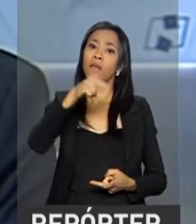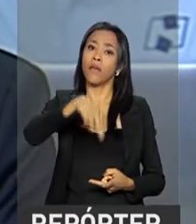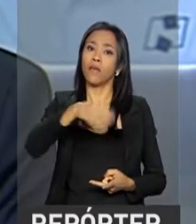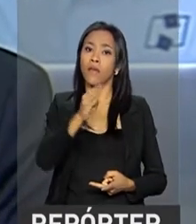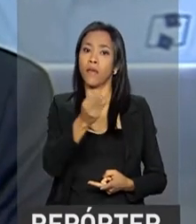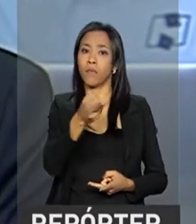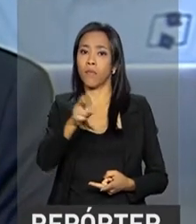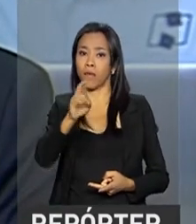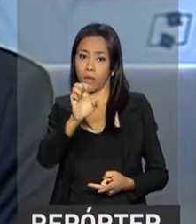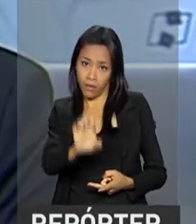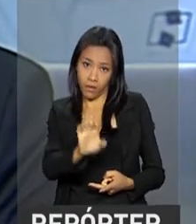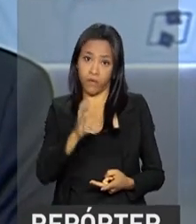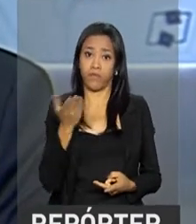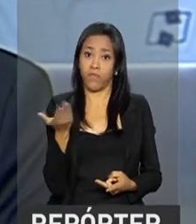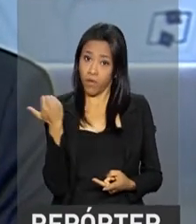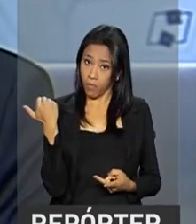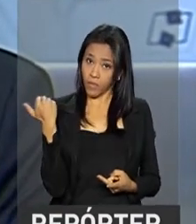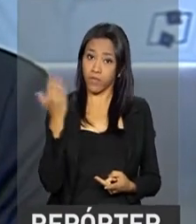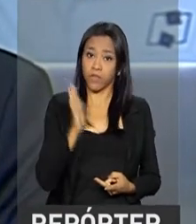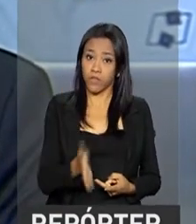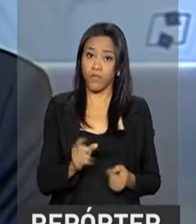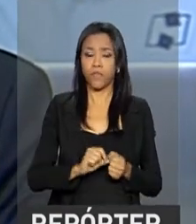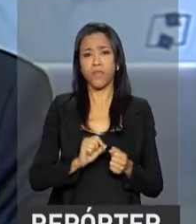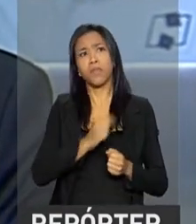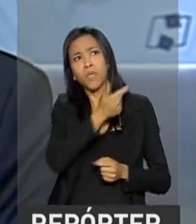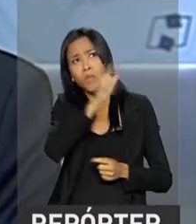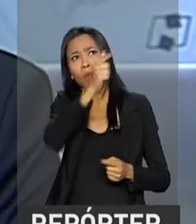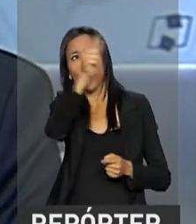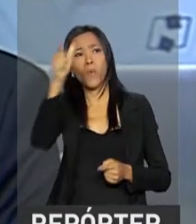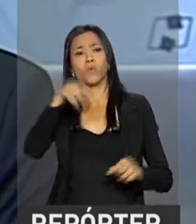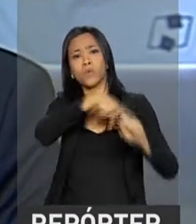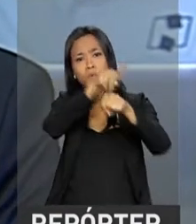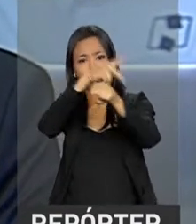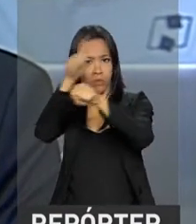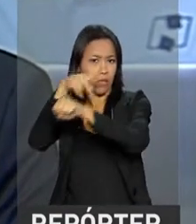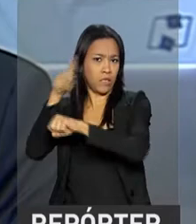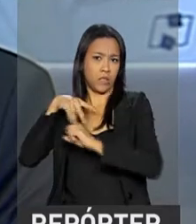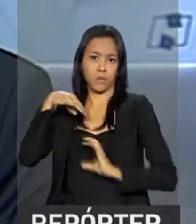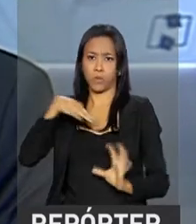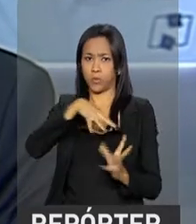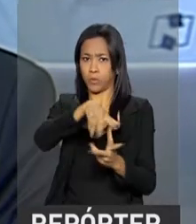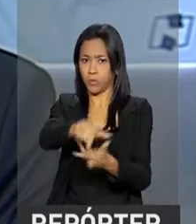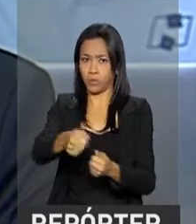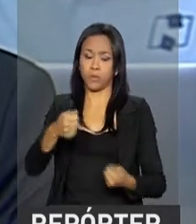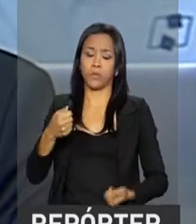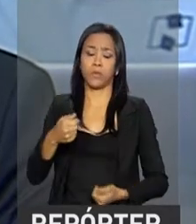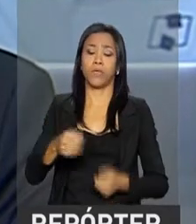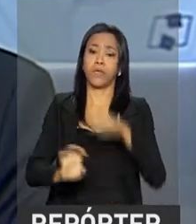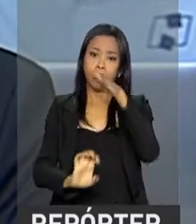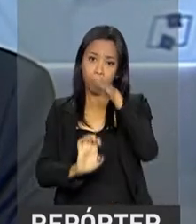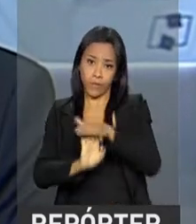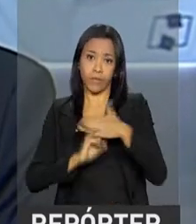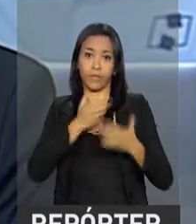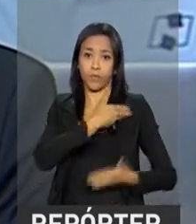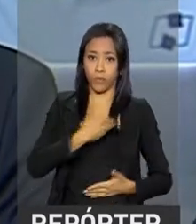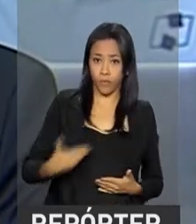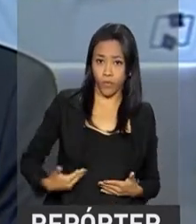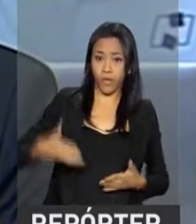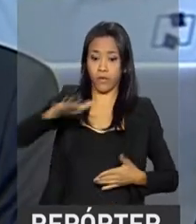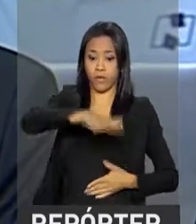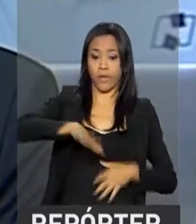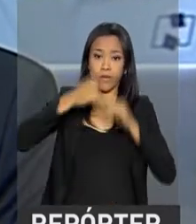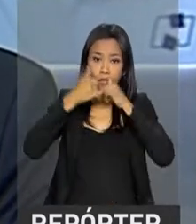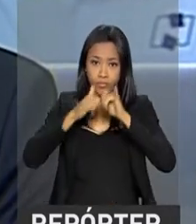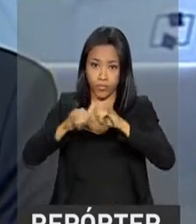do que já foi feito em outros países do mundo de empresas estatais na área de energia que tiveram a sua